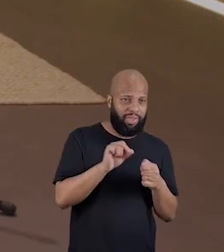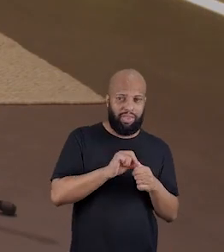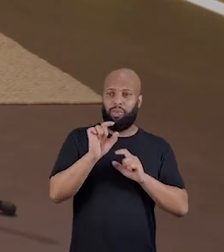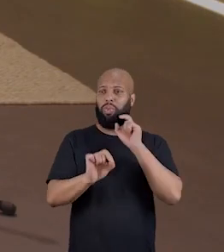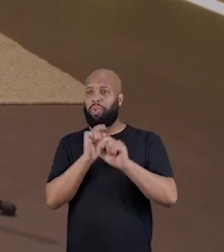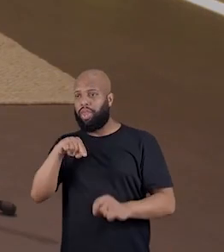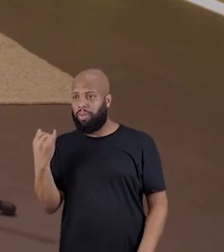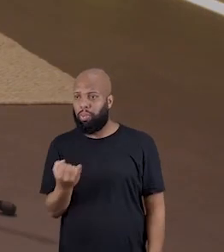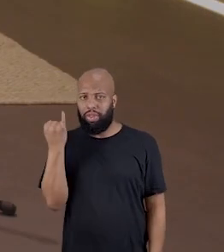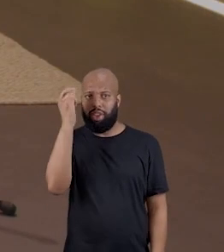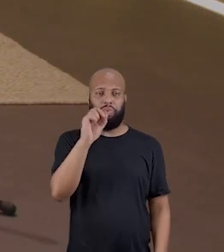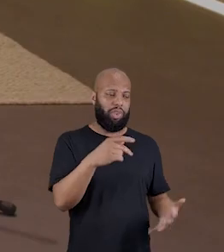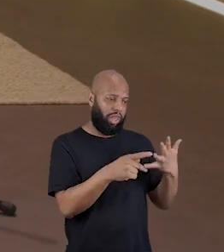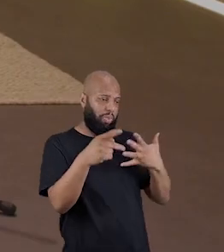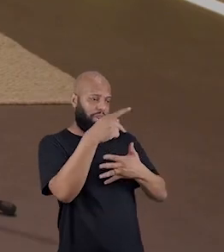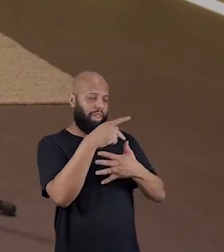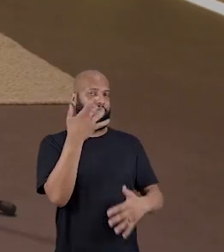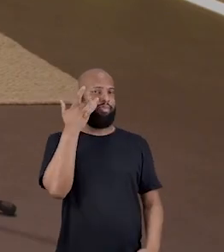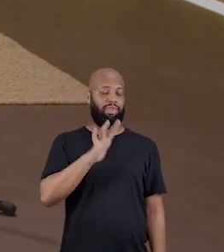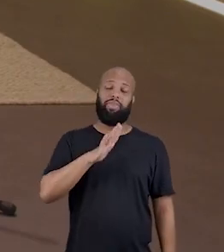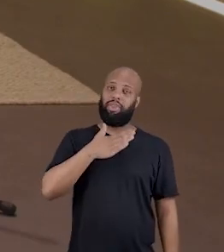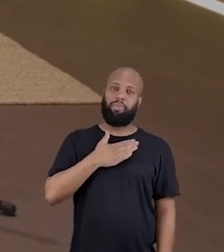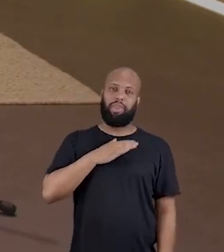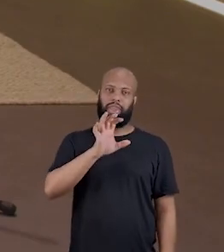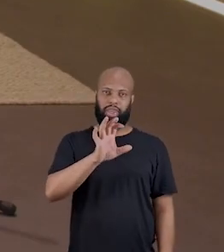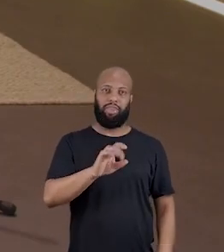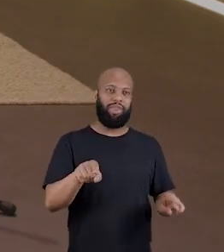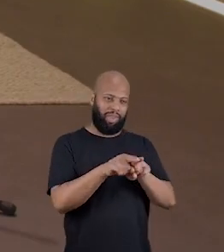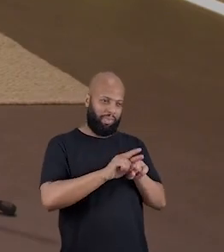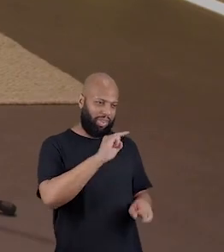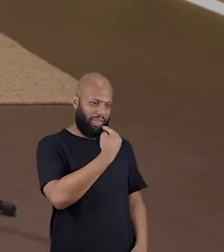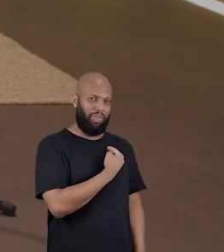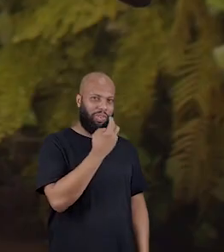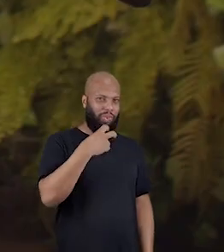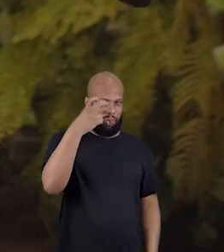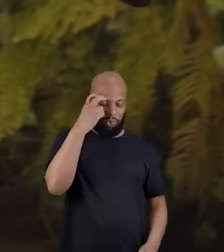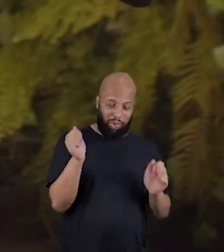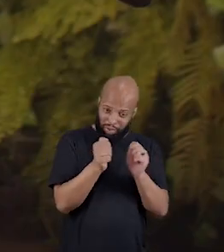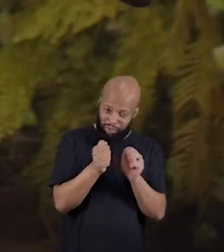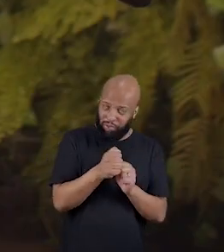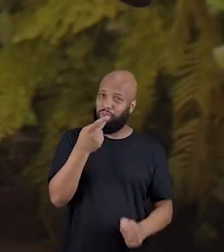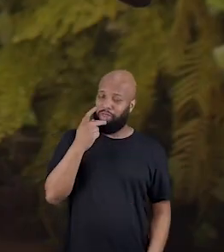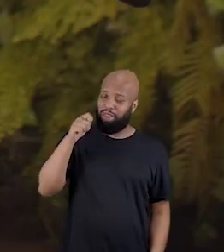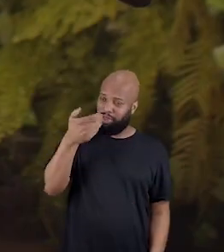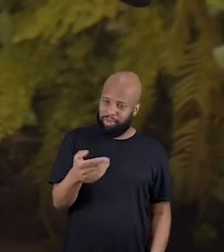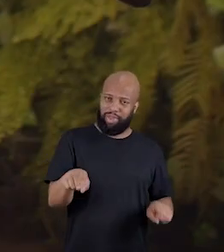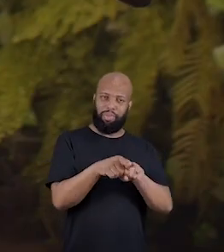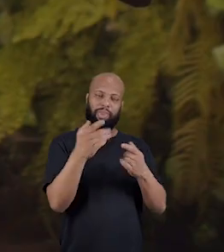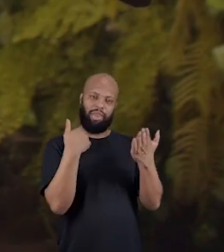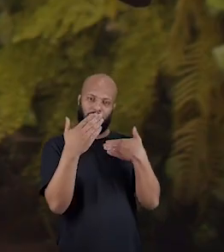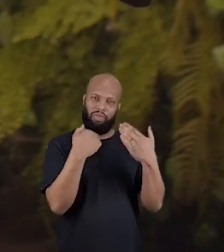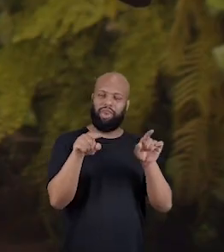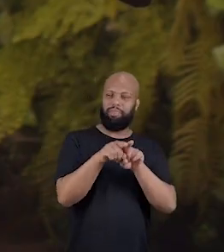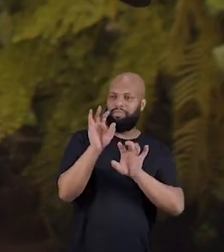o que agrega valor, o que é a prioridade. Então, para mim, e o Edturma da nossa cultura, ele pressupõe essa conversa, esse